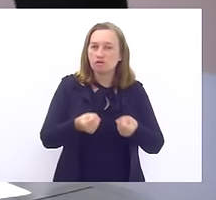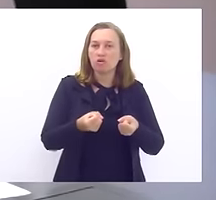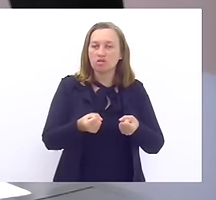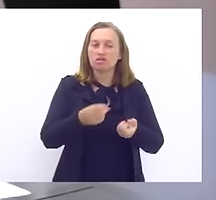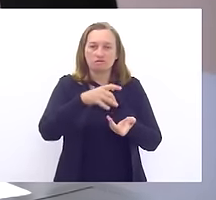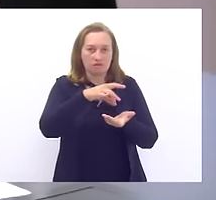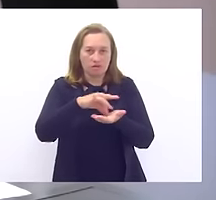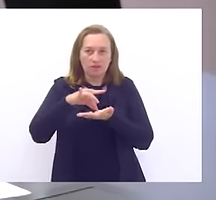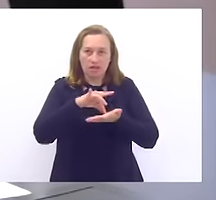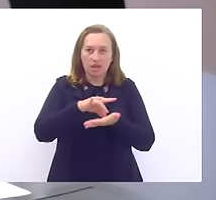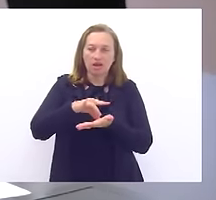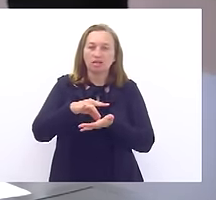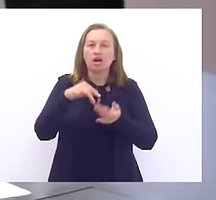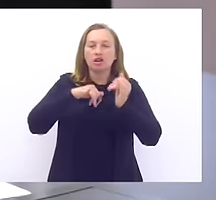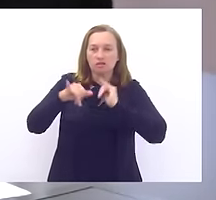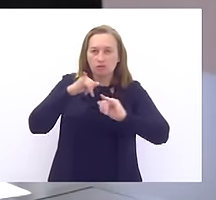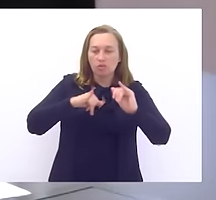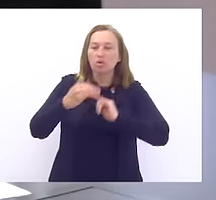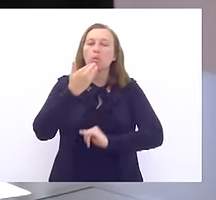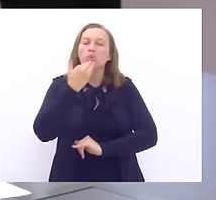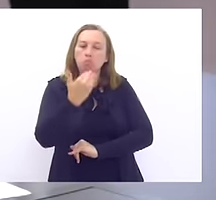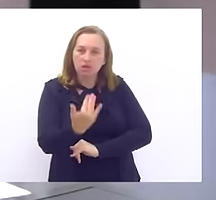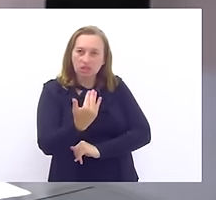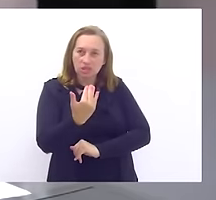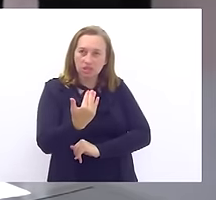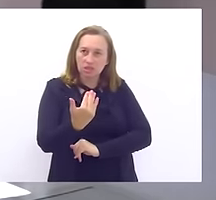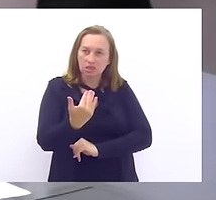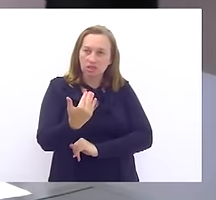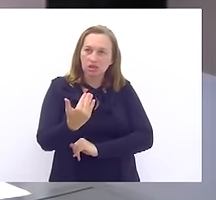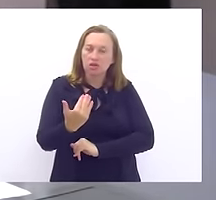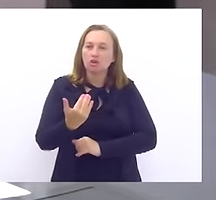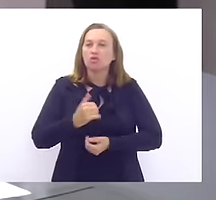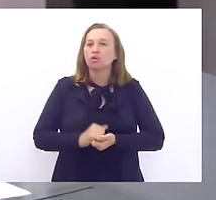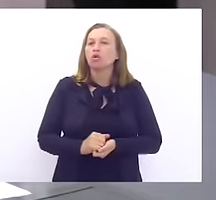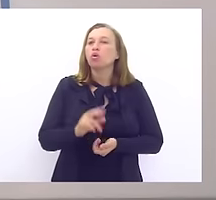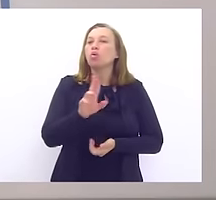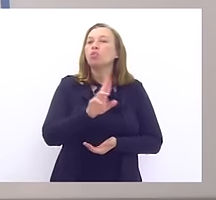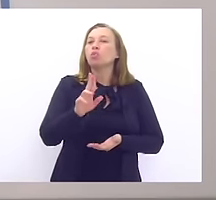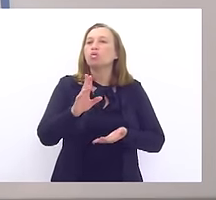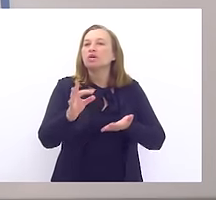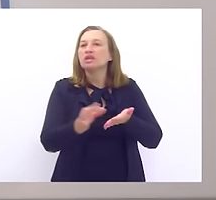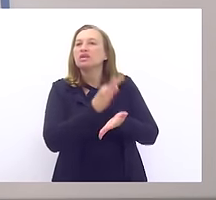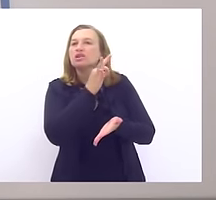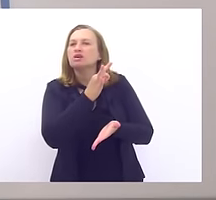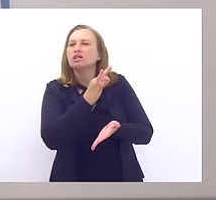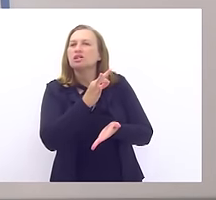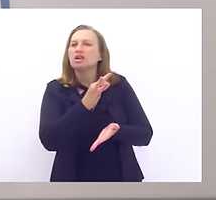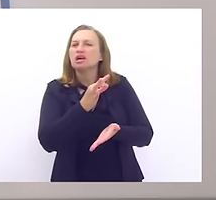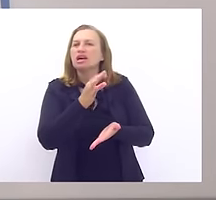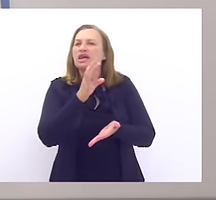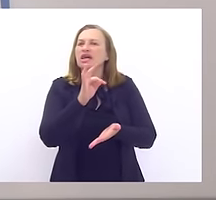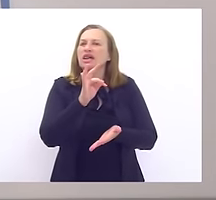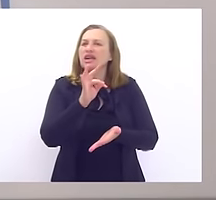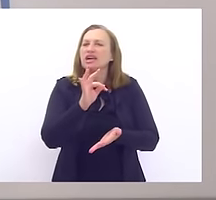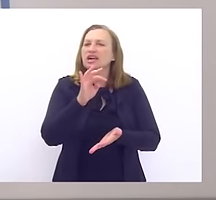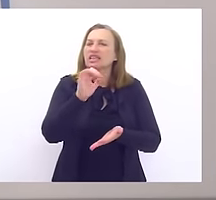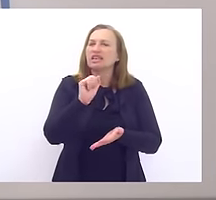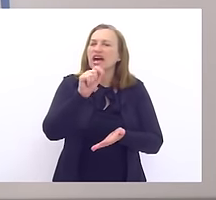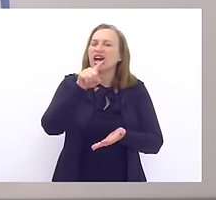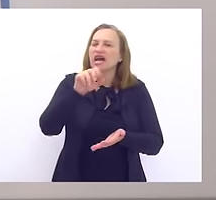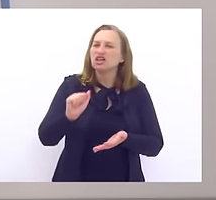que a gente das informações pedidas o nome dessa rubrica é taxa de exercício de poder de polícia